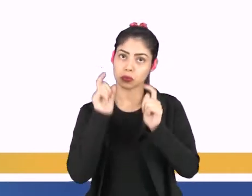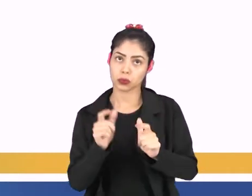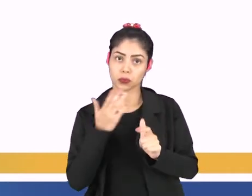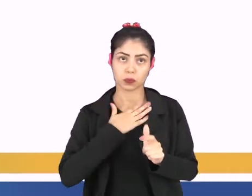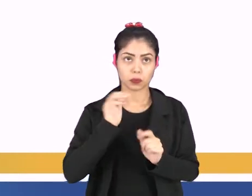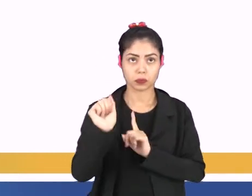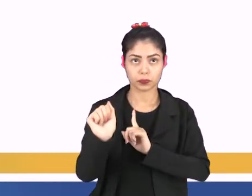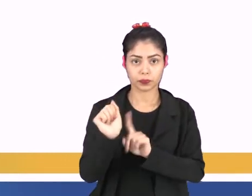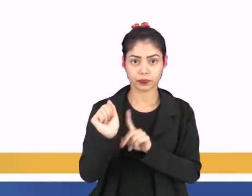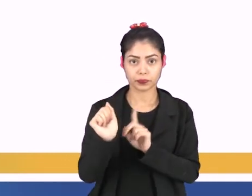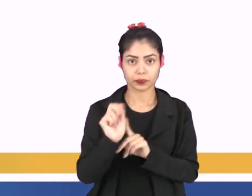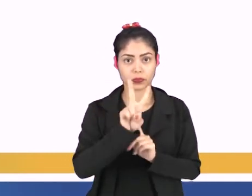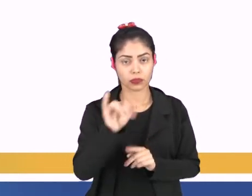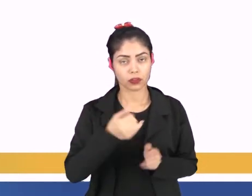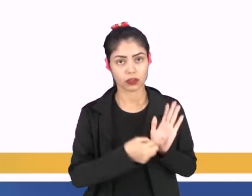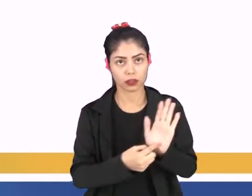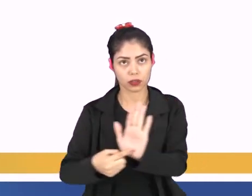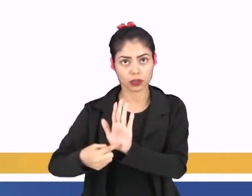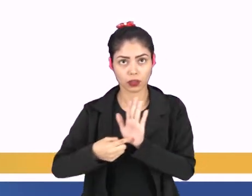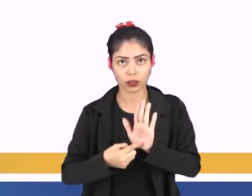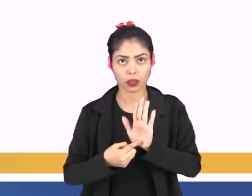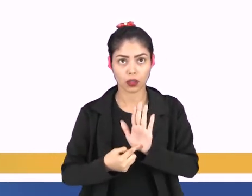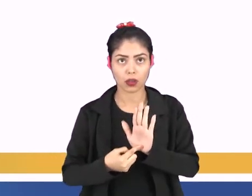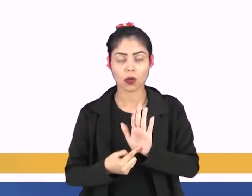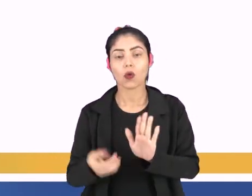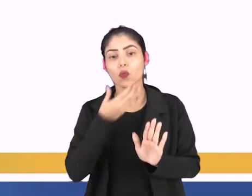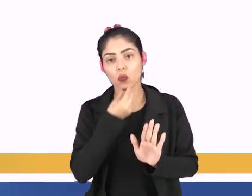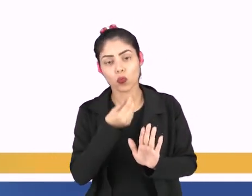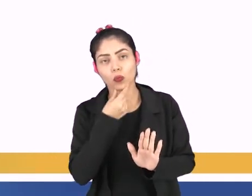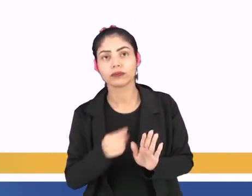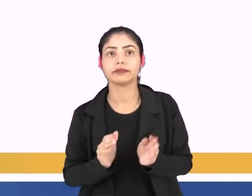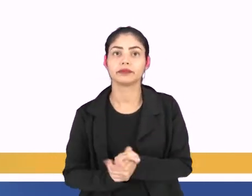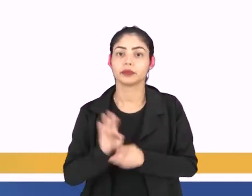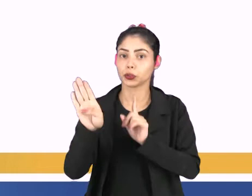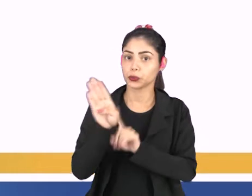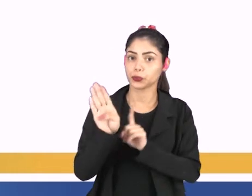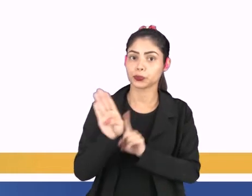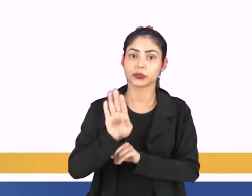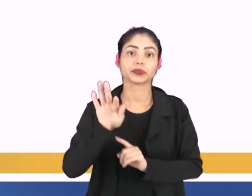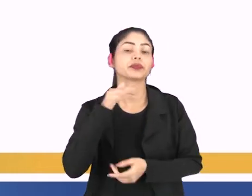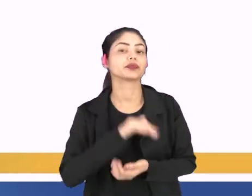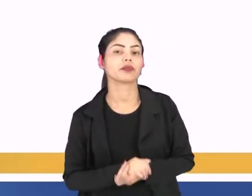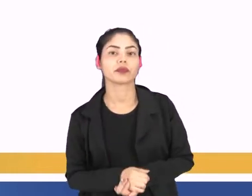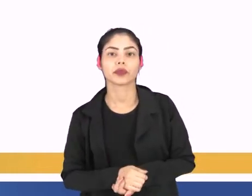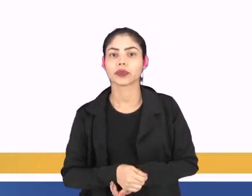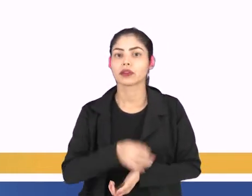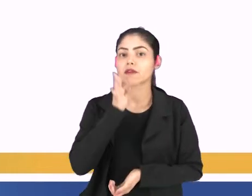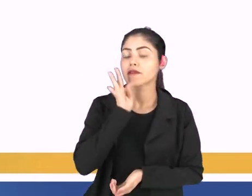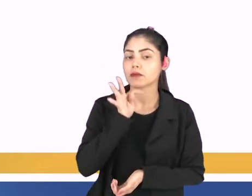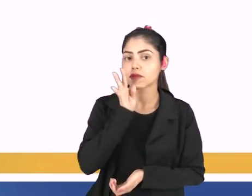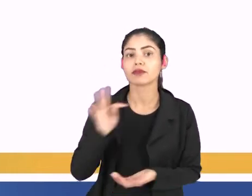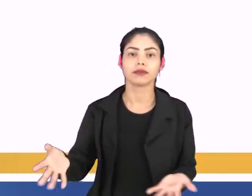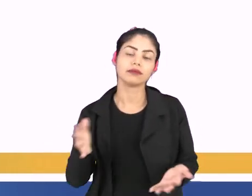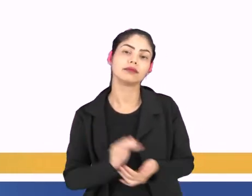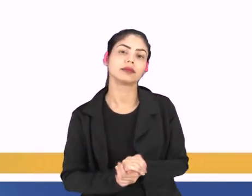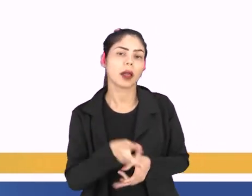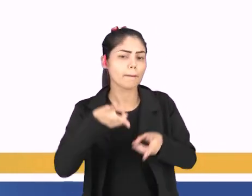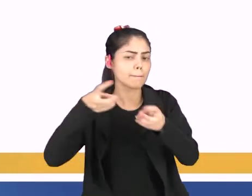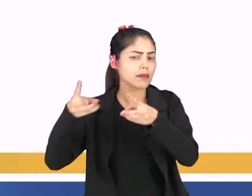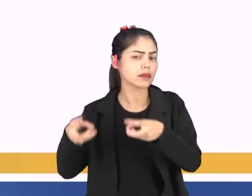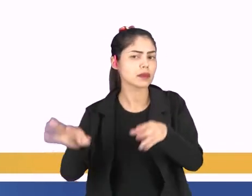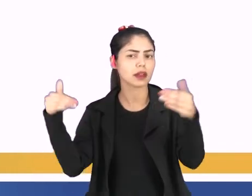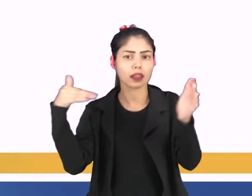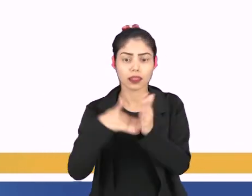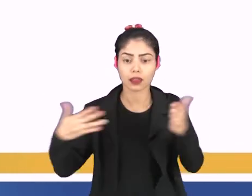meu A vai representar o sexo masculino e o meu B o sexo feminino. Gente, vocês perceberam até